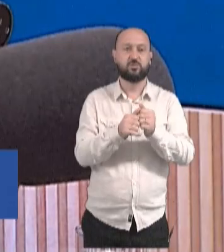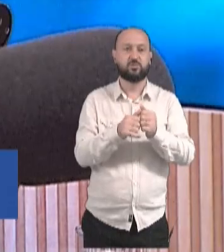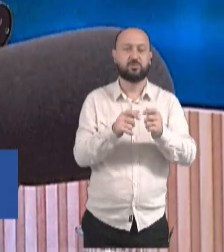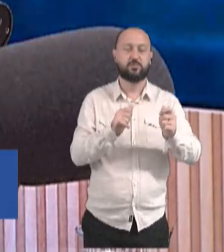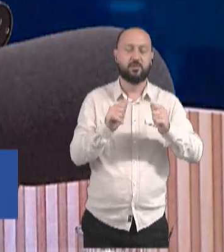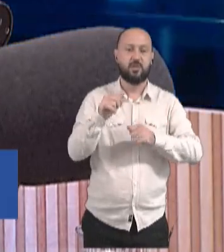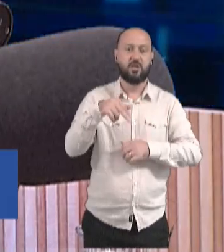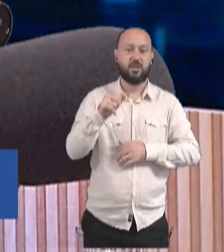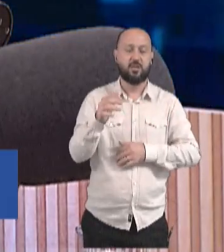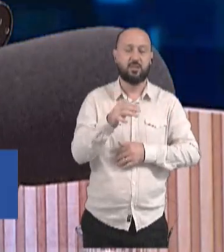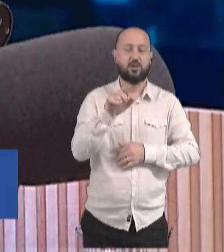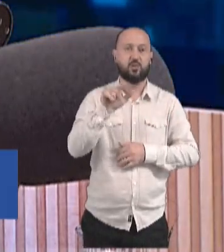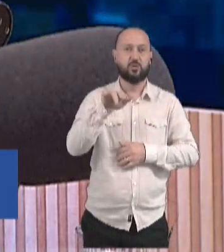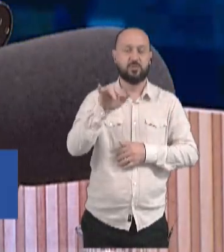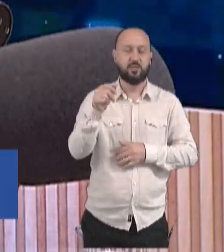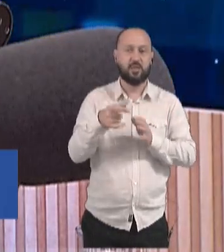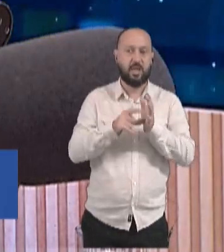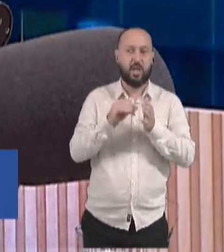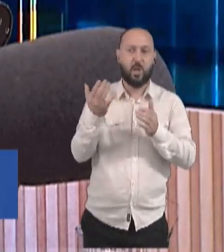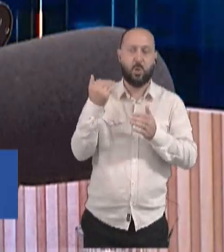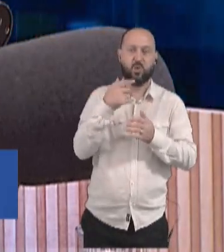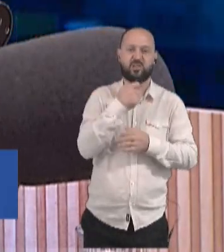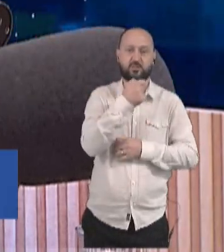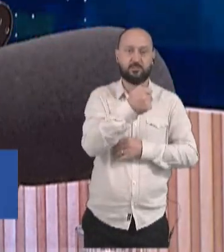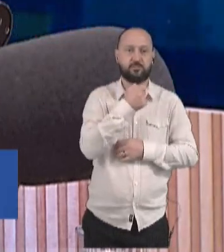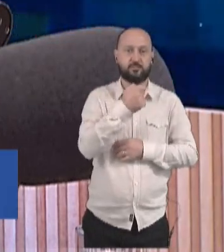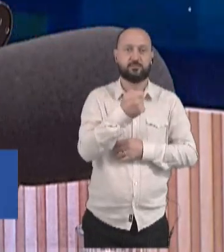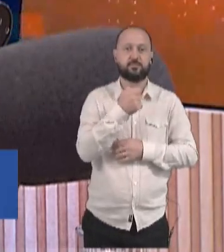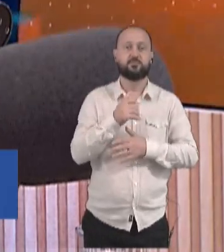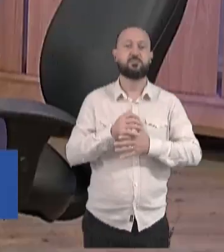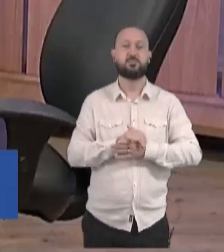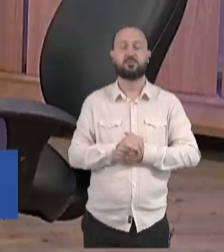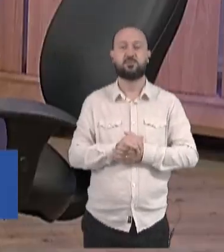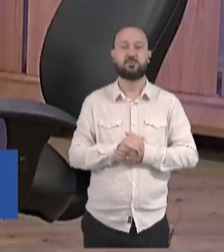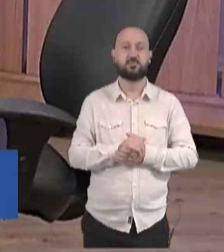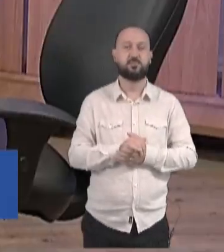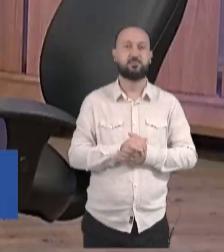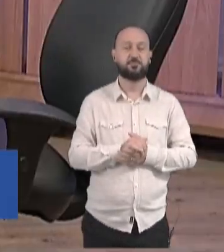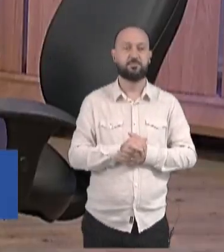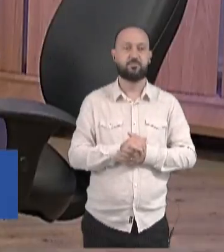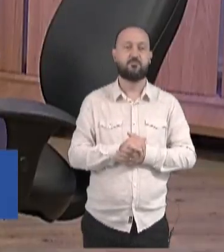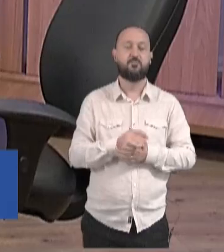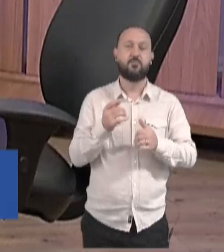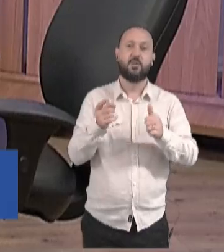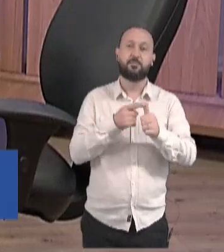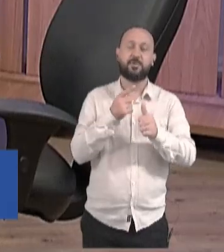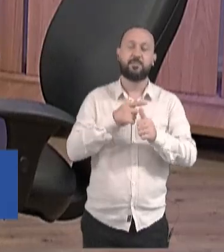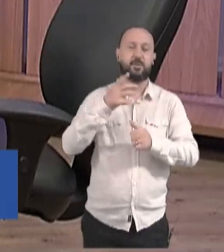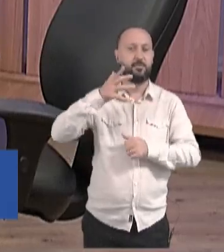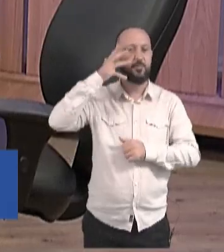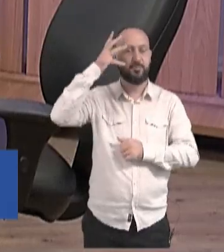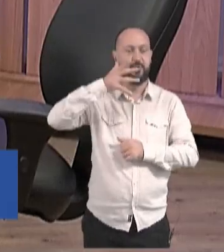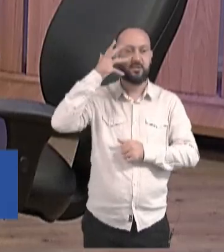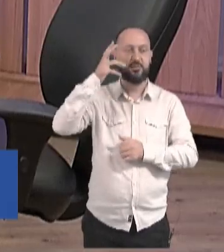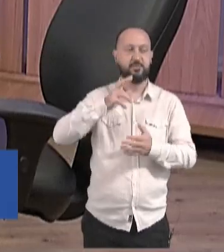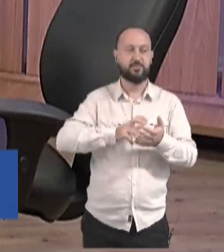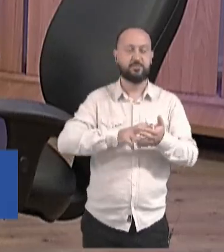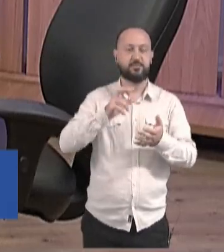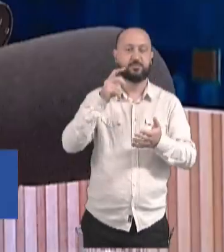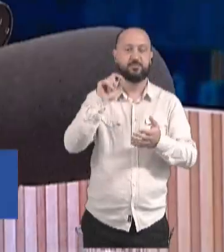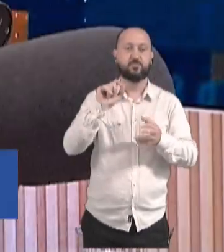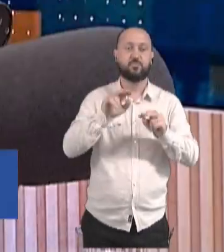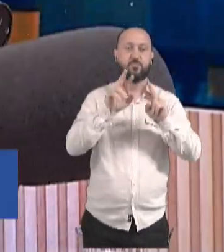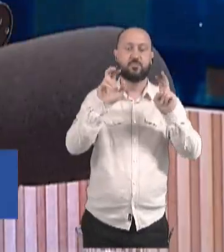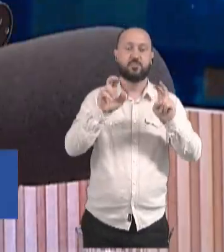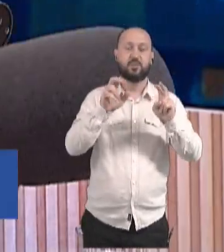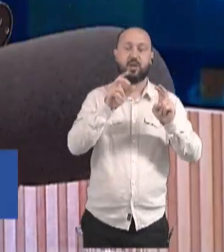moderadora Ana Luzia Abrão, que nós entrevistamos no começo dos nossos trabalhos, né? A primeira palestrante dessa manhã com o